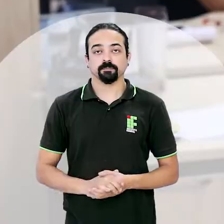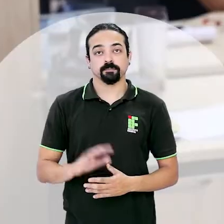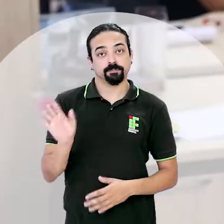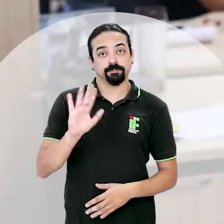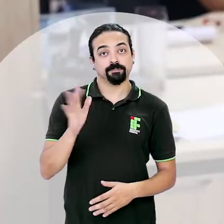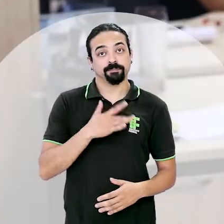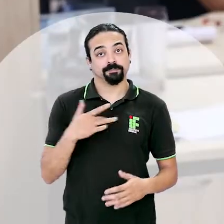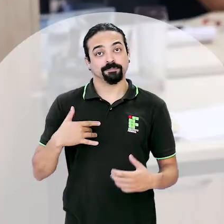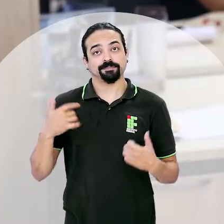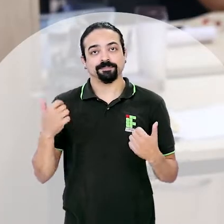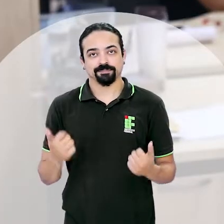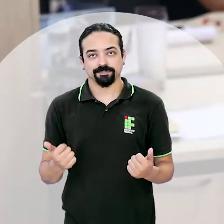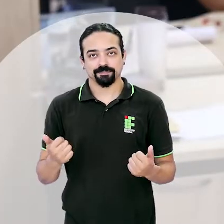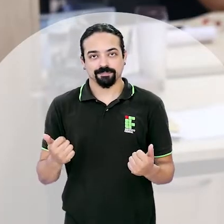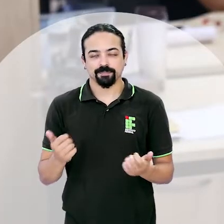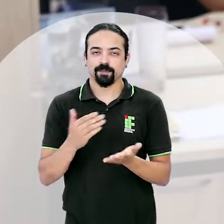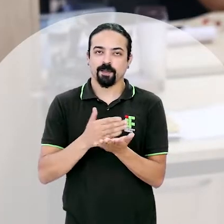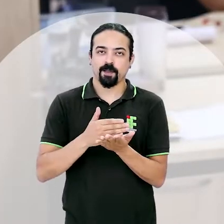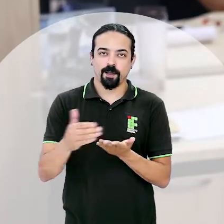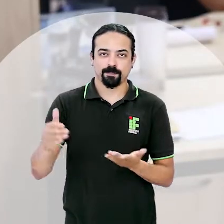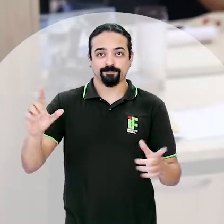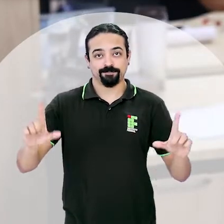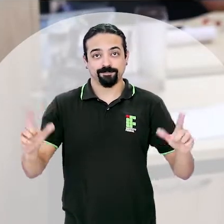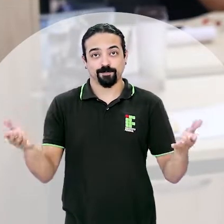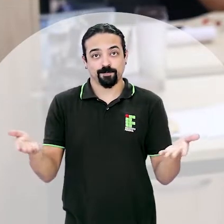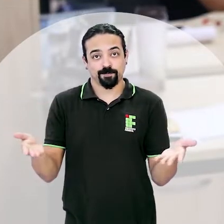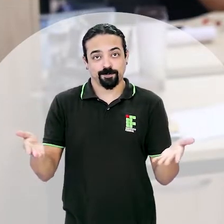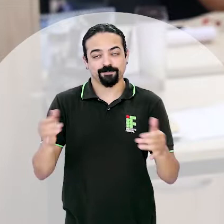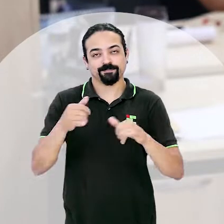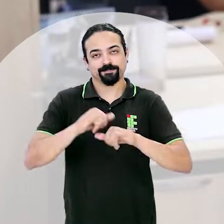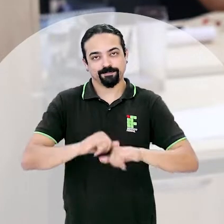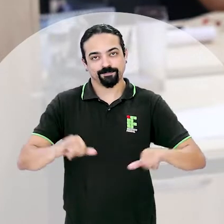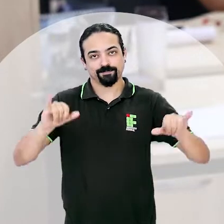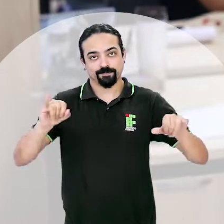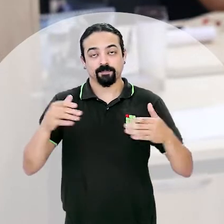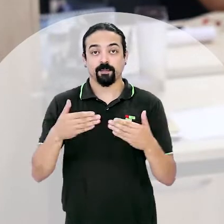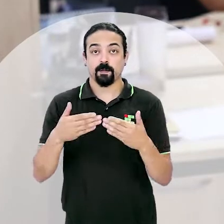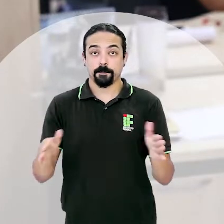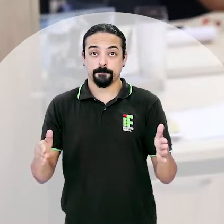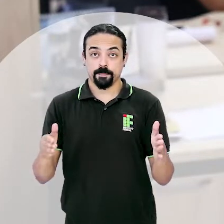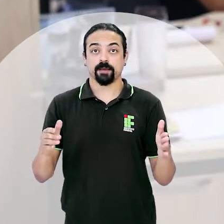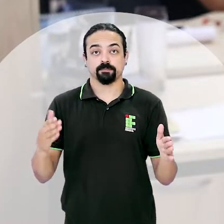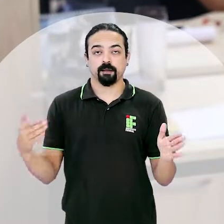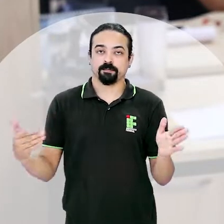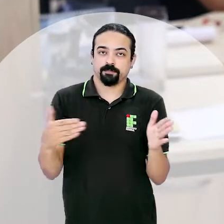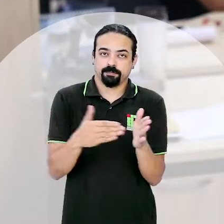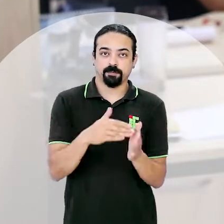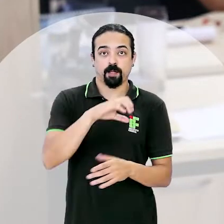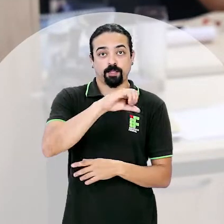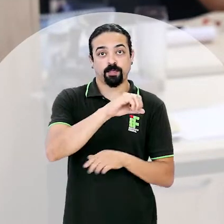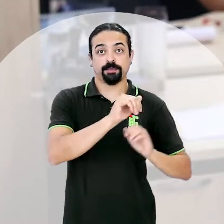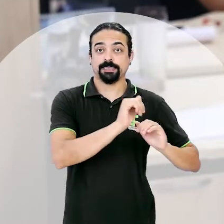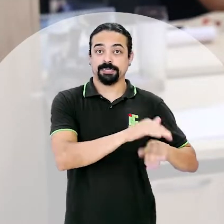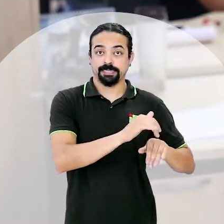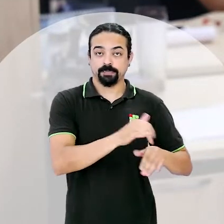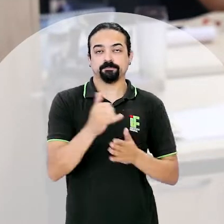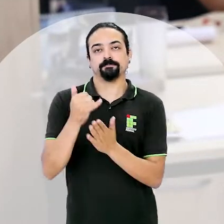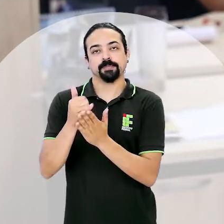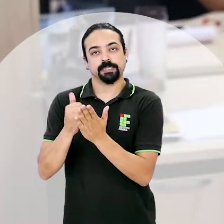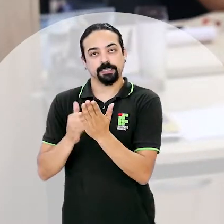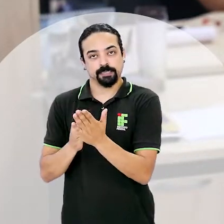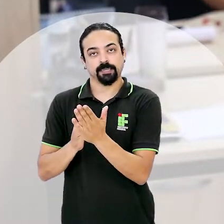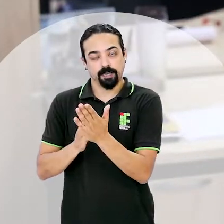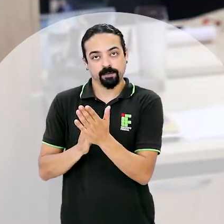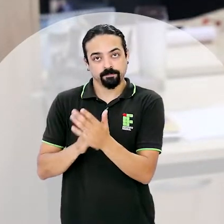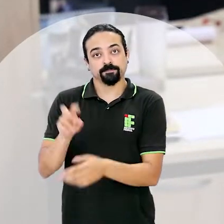oi pessoal tudo bem a gente começa a ação de hoje informando que estão abertas até 9 de setembro as inscrições